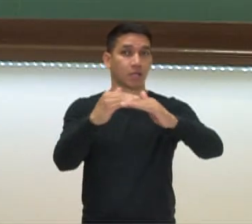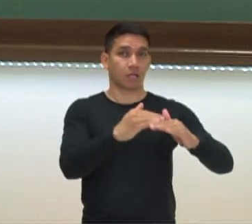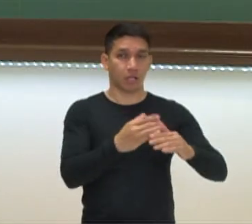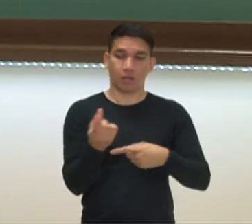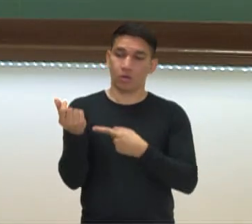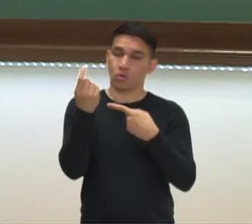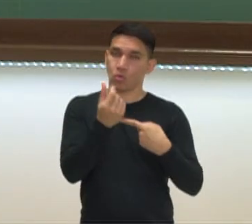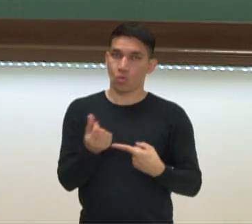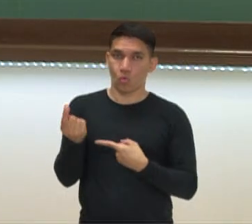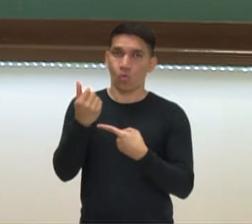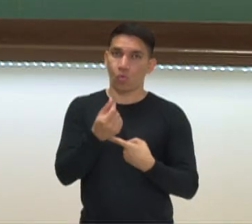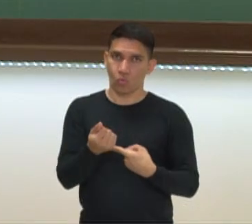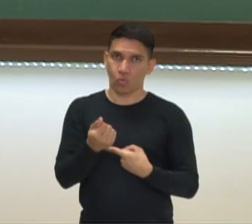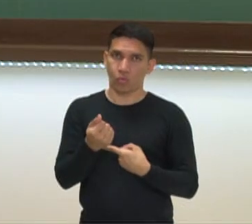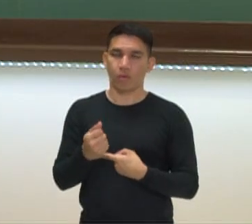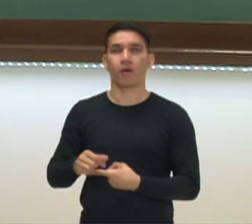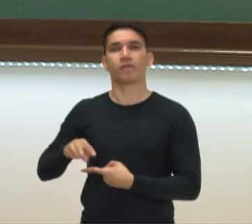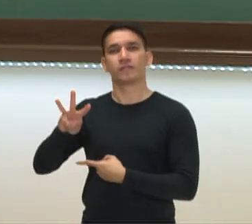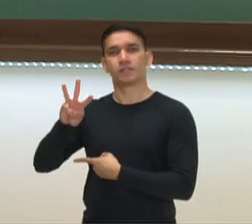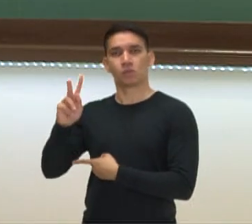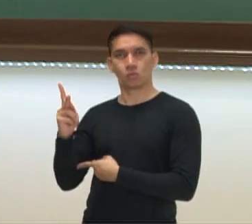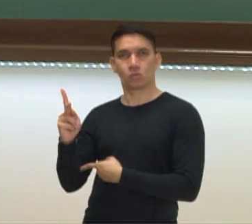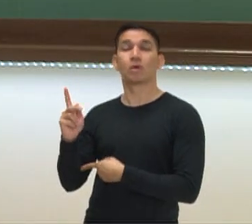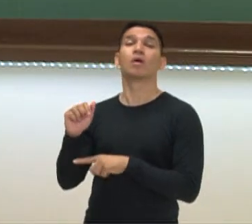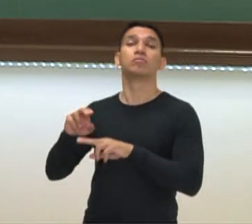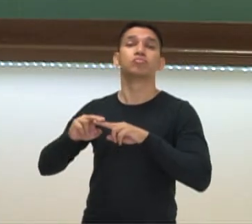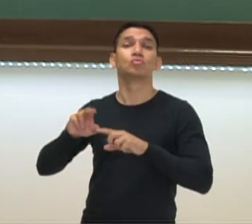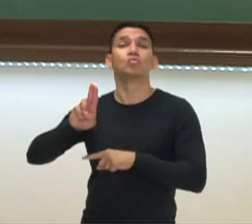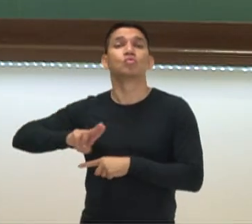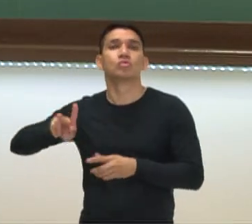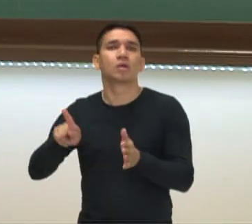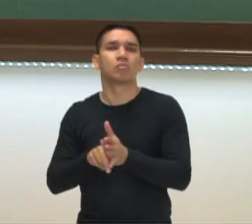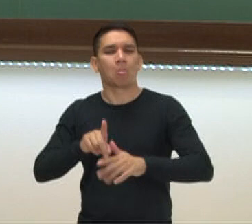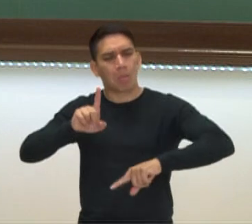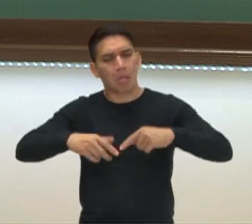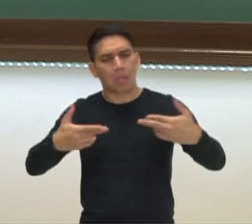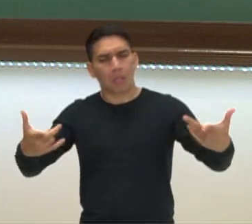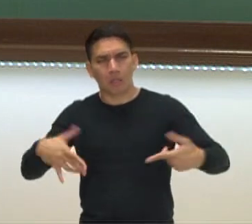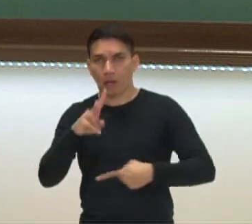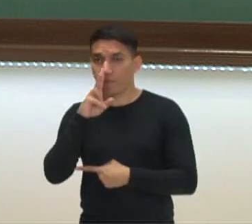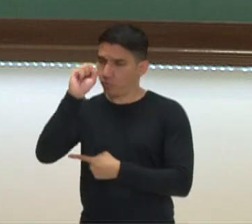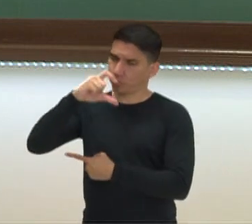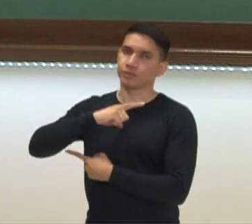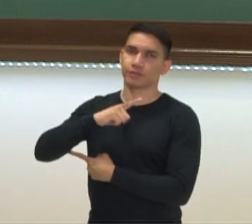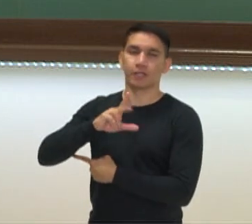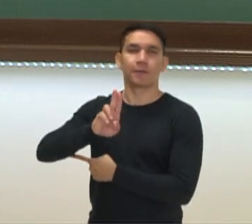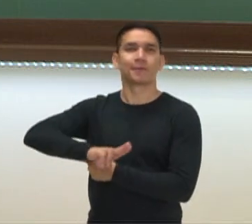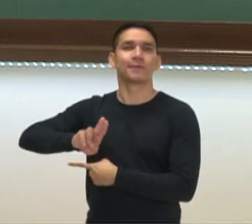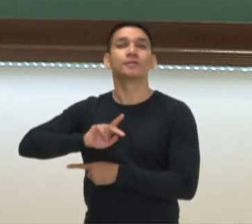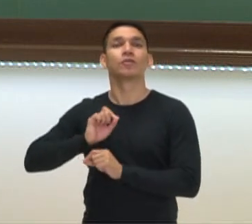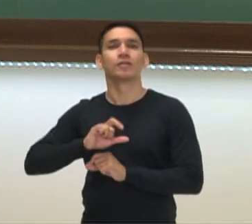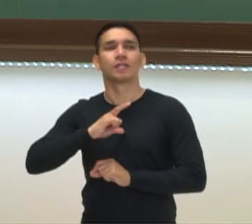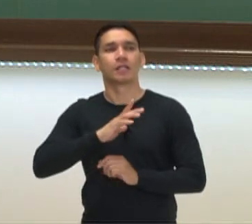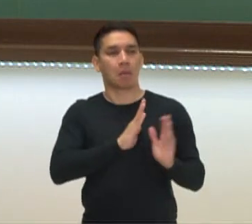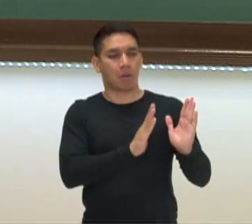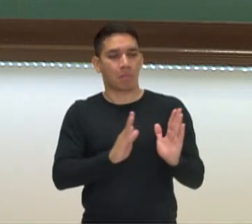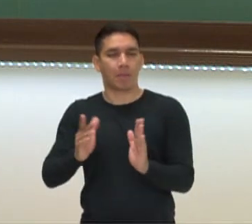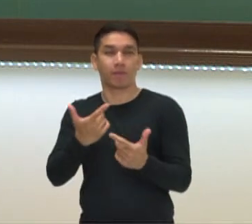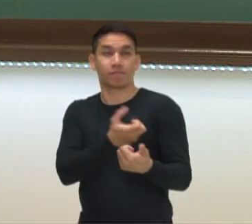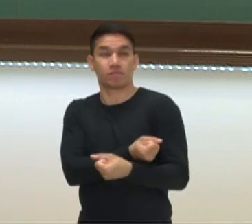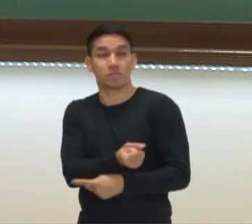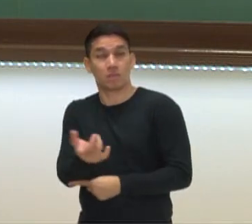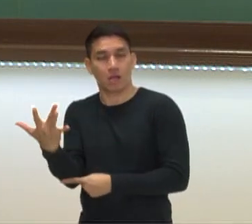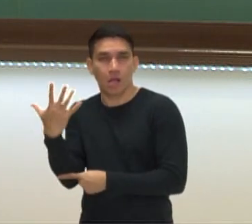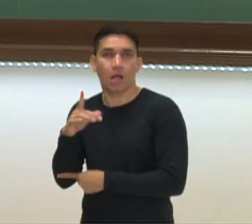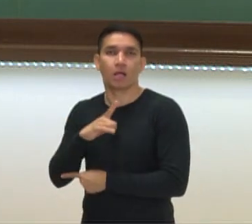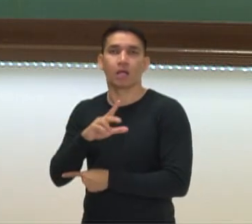é o watt-hora, que como a gente usa aparelhos com bastante potência, a gente usa a ordem de milhares de watts,